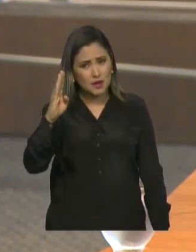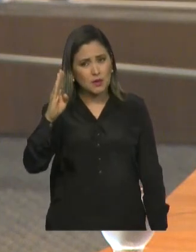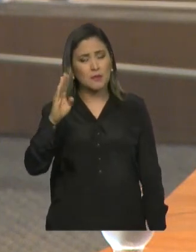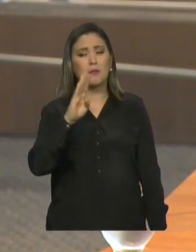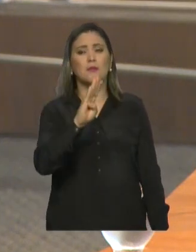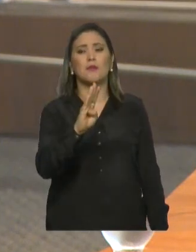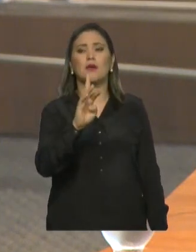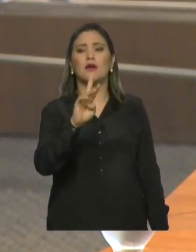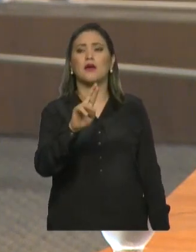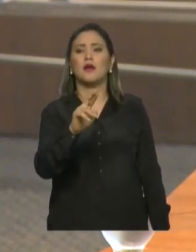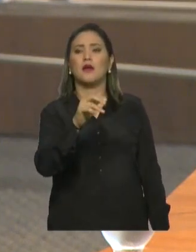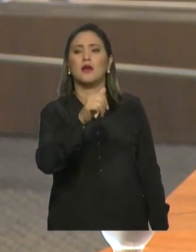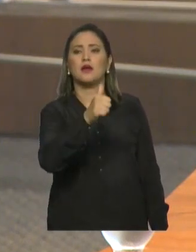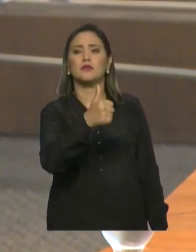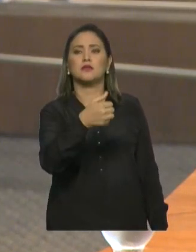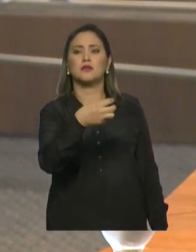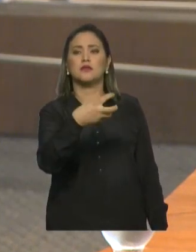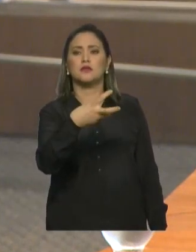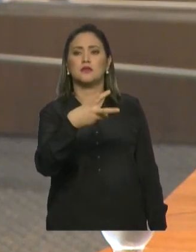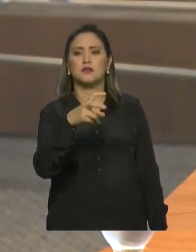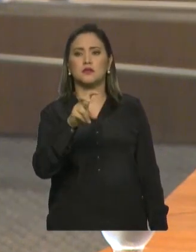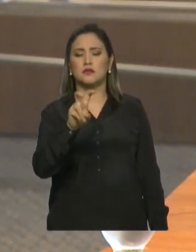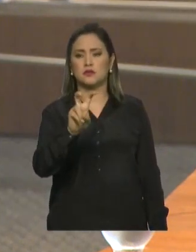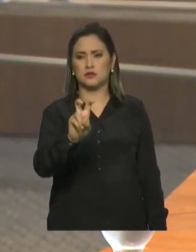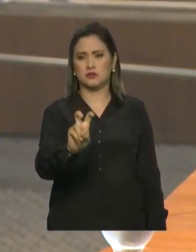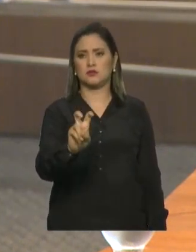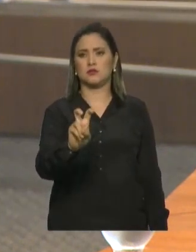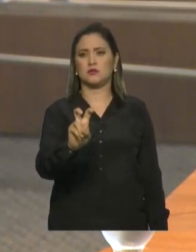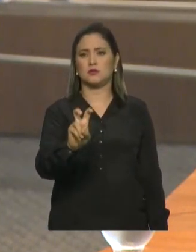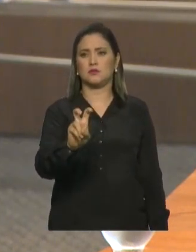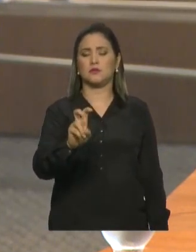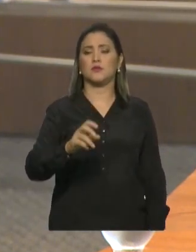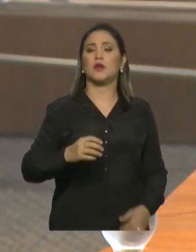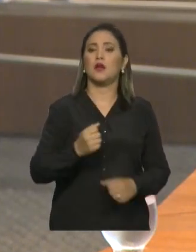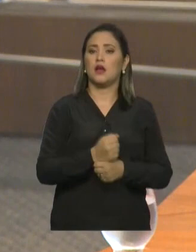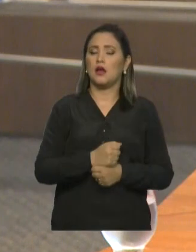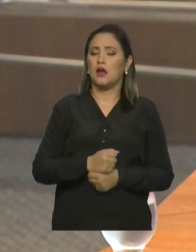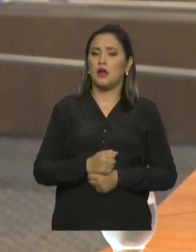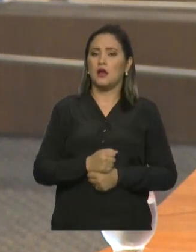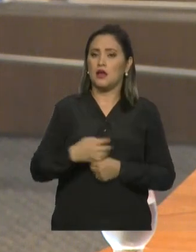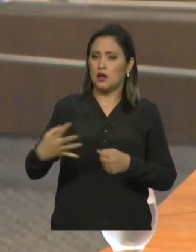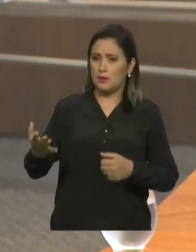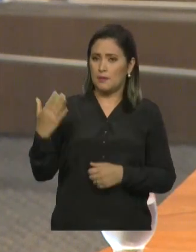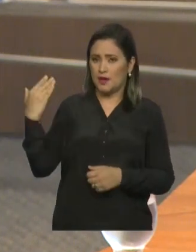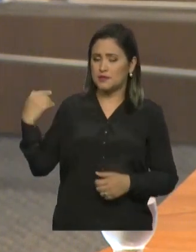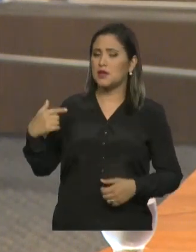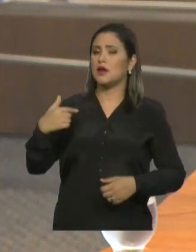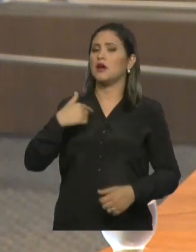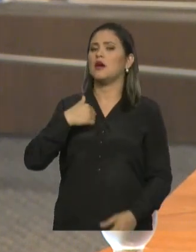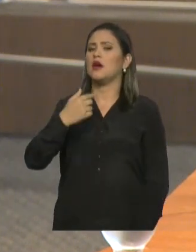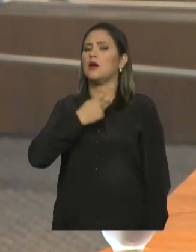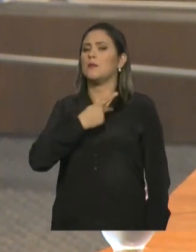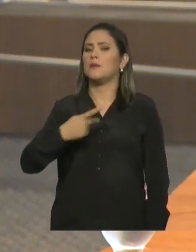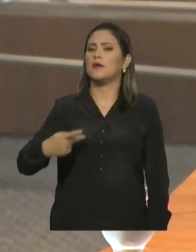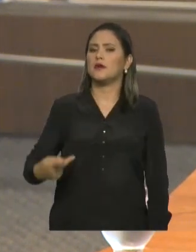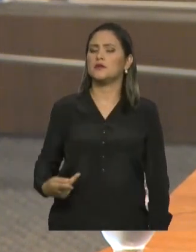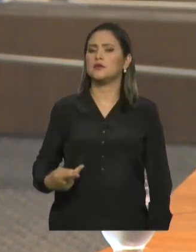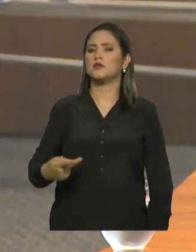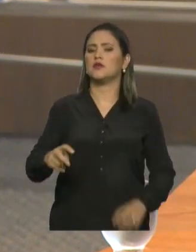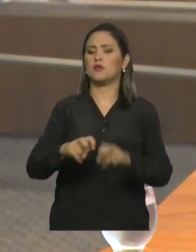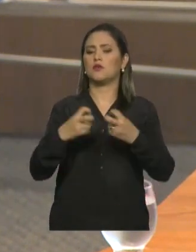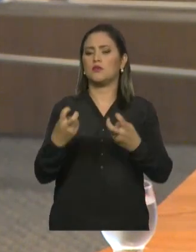BR-135. Eu fui, na legislatura passada, o presidente da Comissão de Obras e Serviço Público desta casa. Nós fizemos